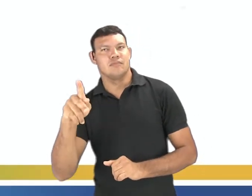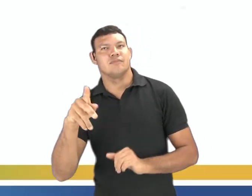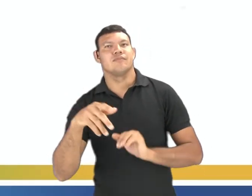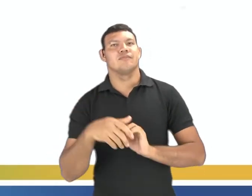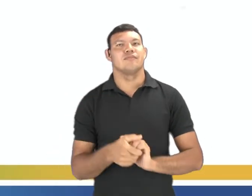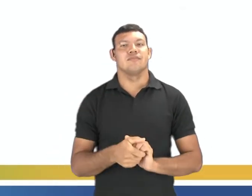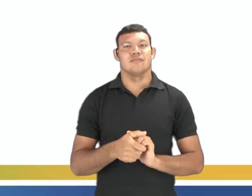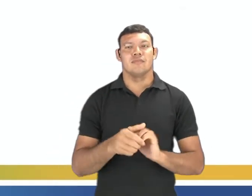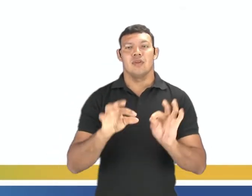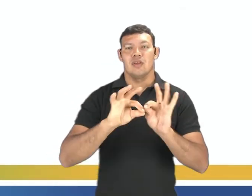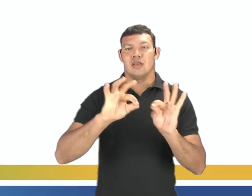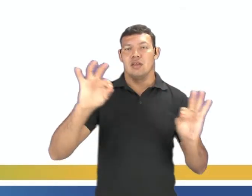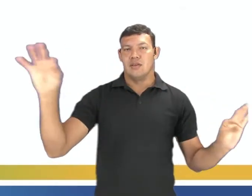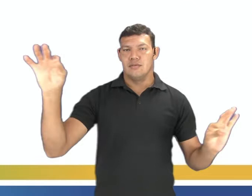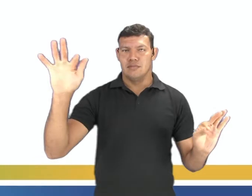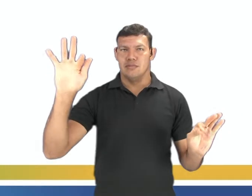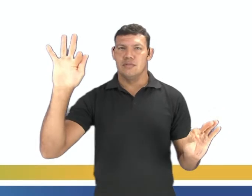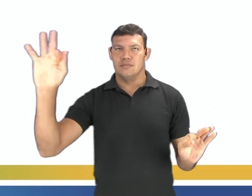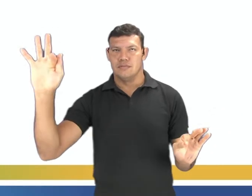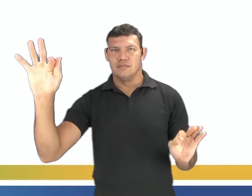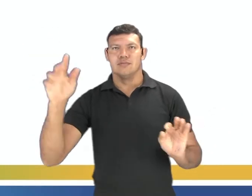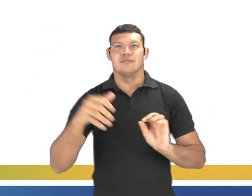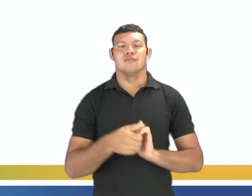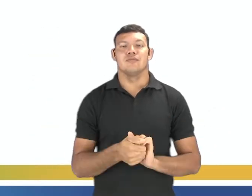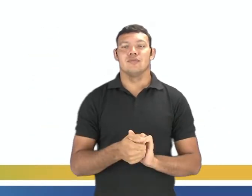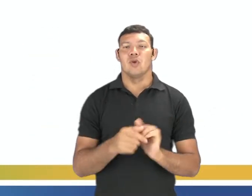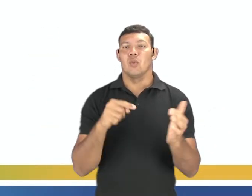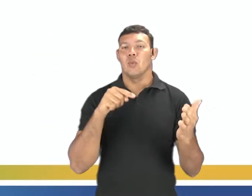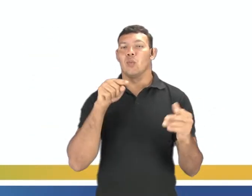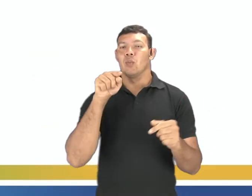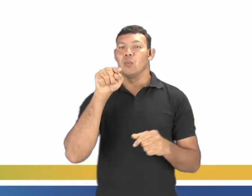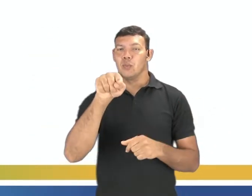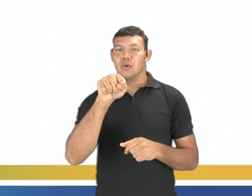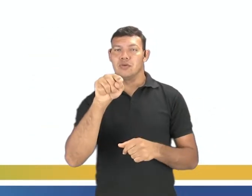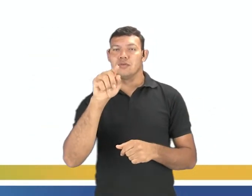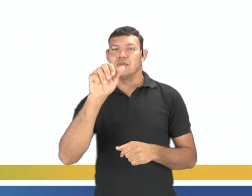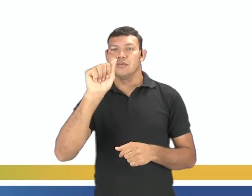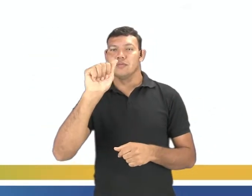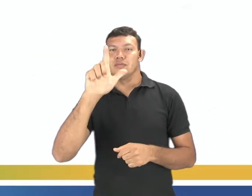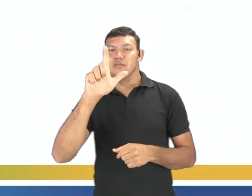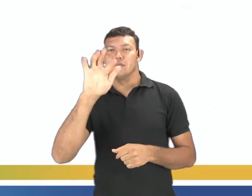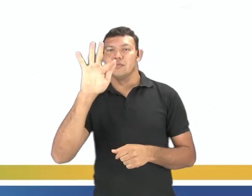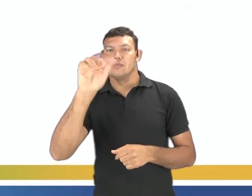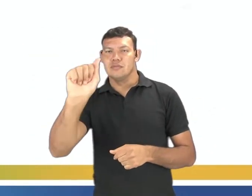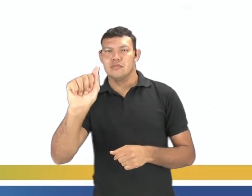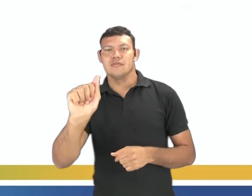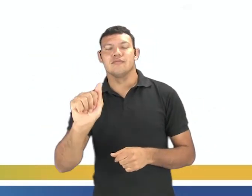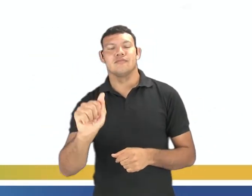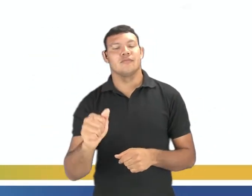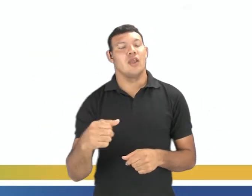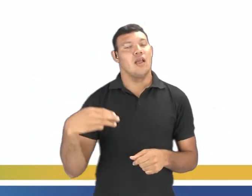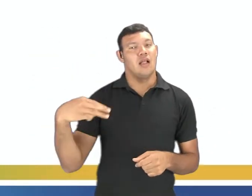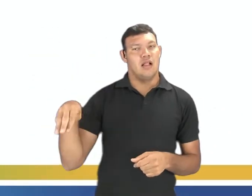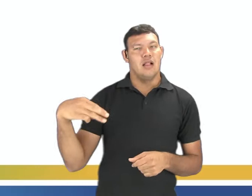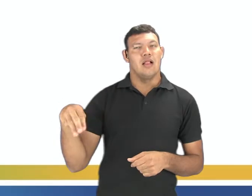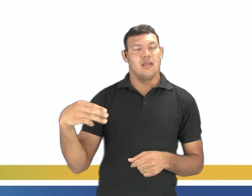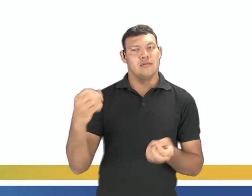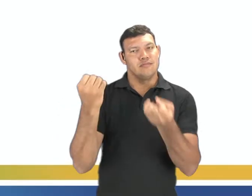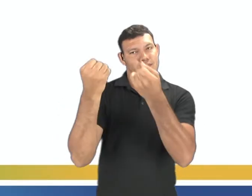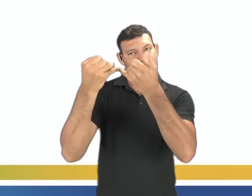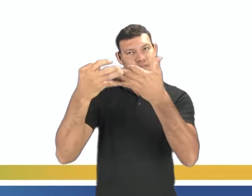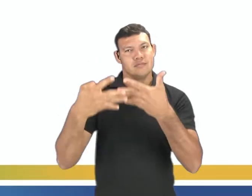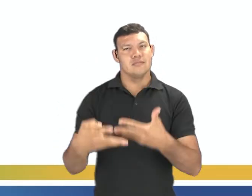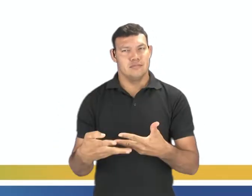plano alfa e nós temos as nossas as notações para representar e isso matematicamente então